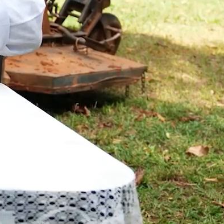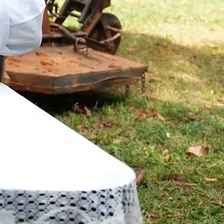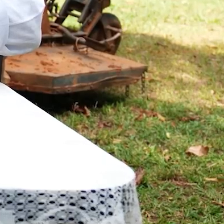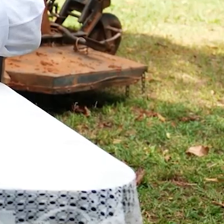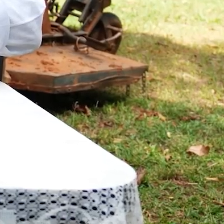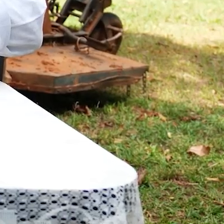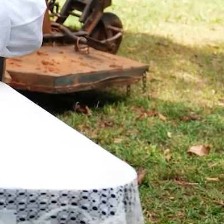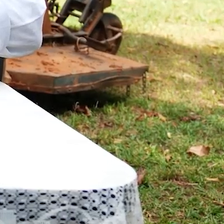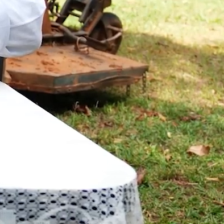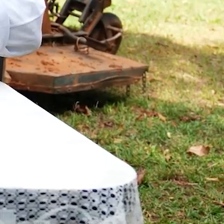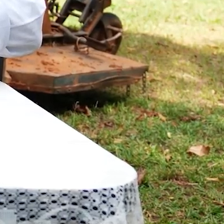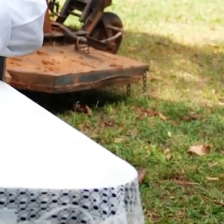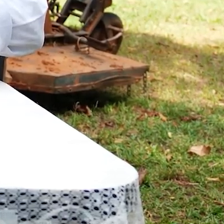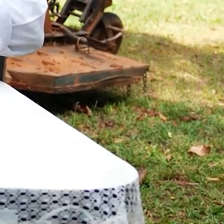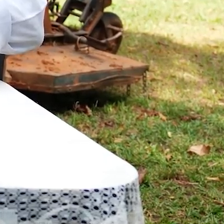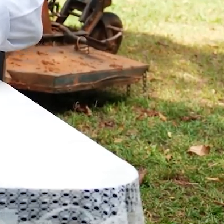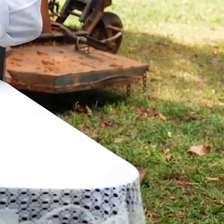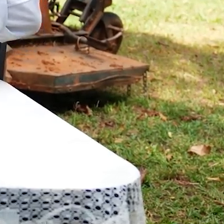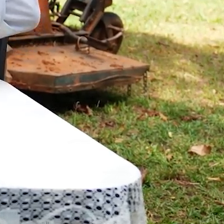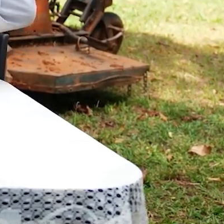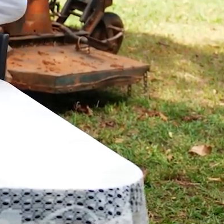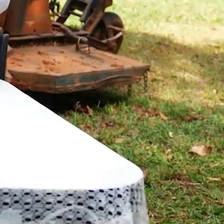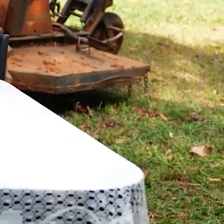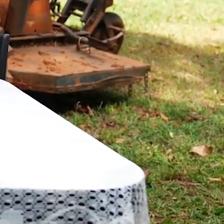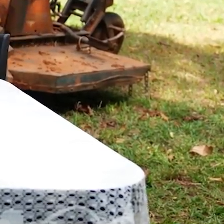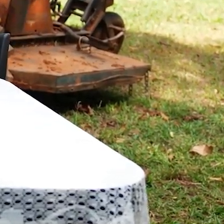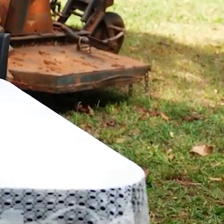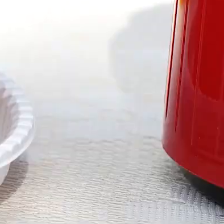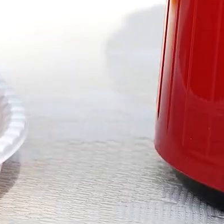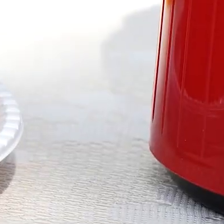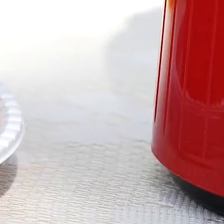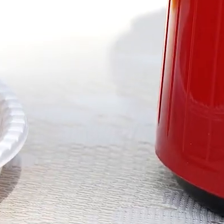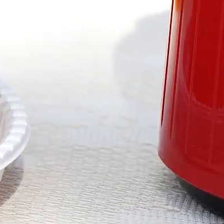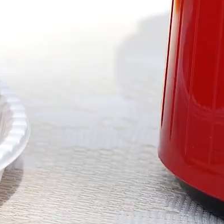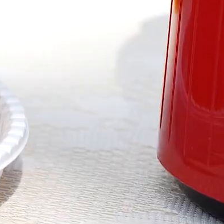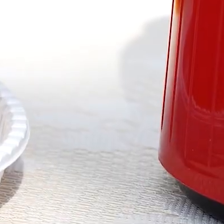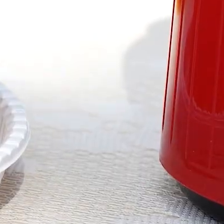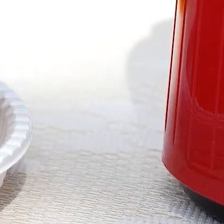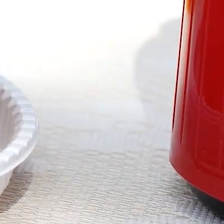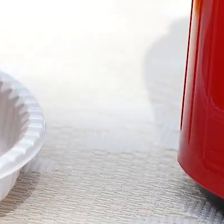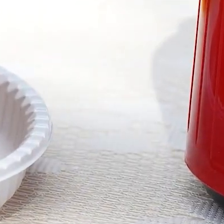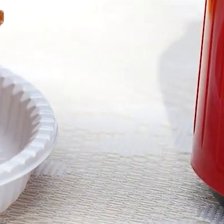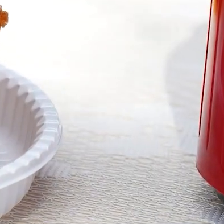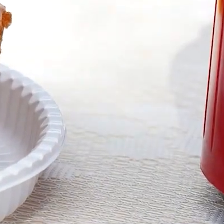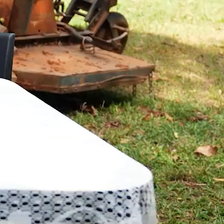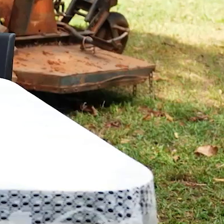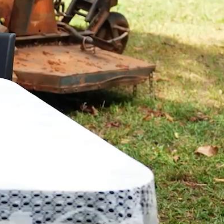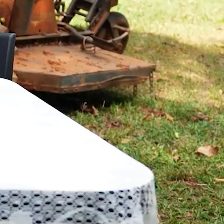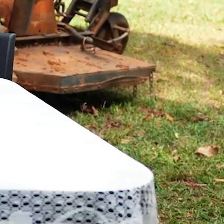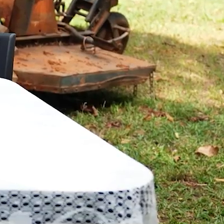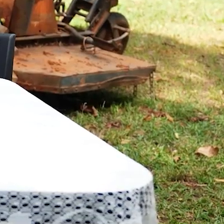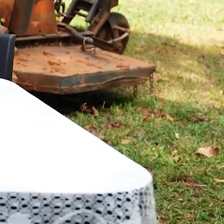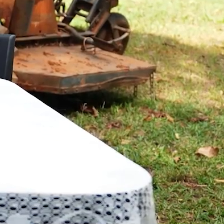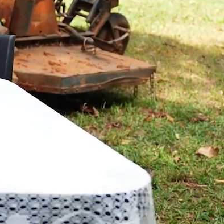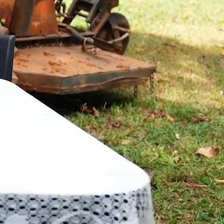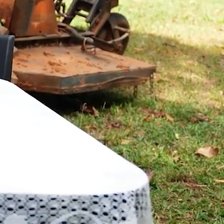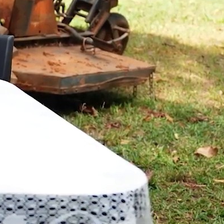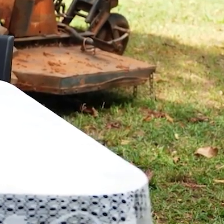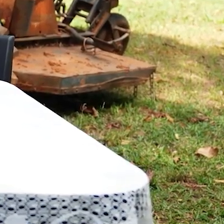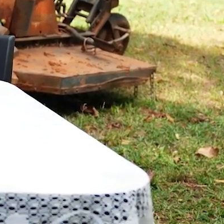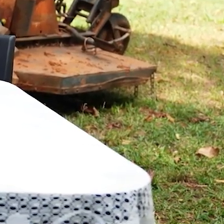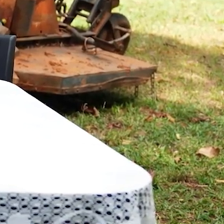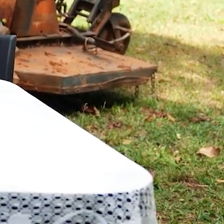Sabe, Lili, nada melhor do que uma boa prosa para a gente conhecer melhor as pessoas, suas histórias e suas